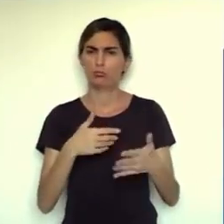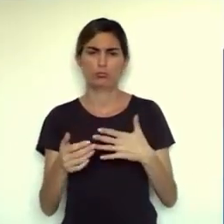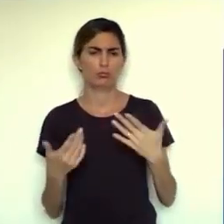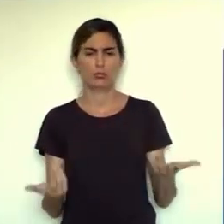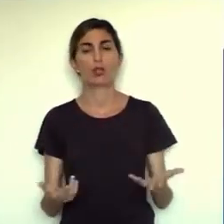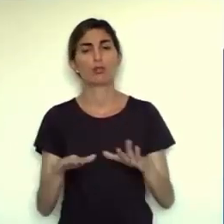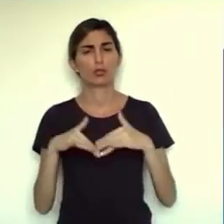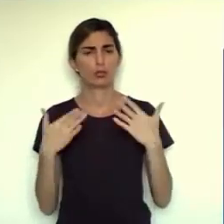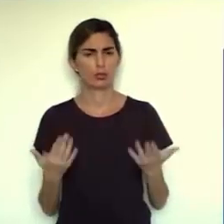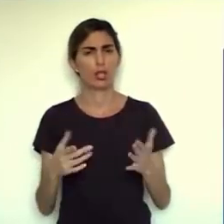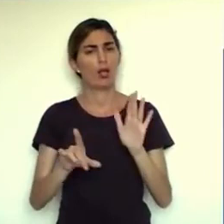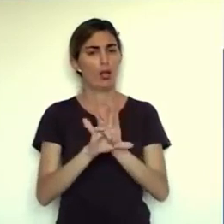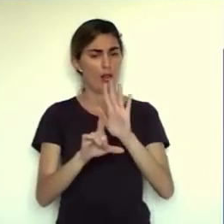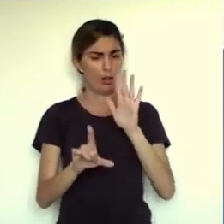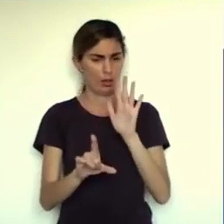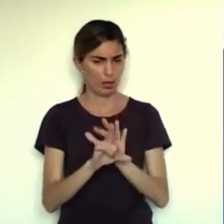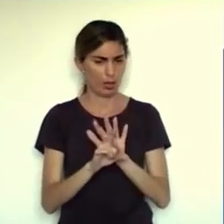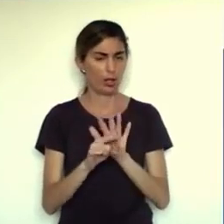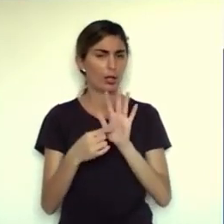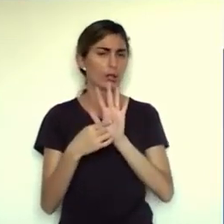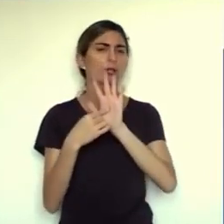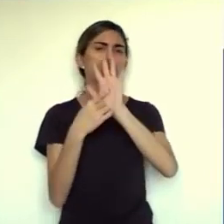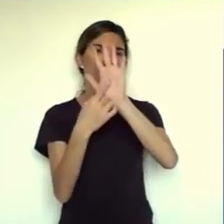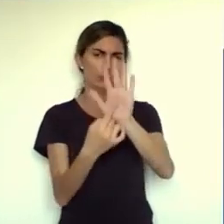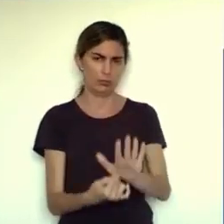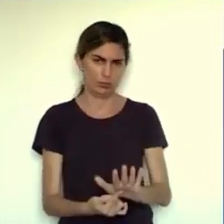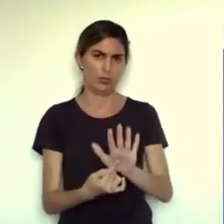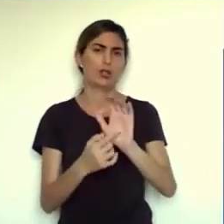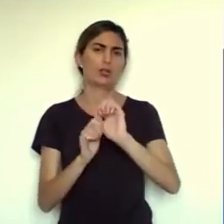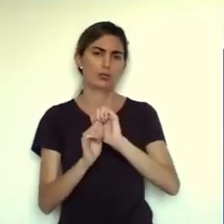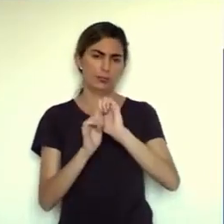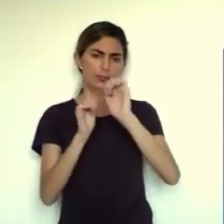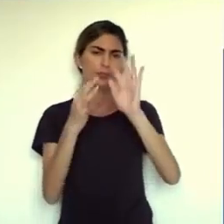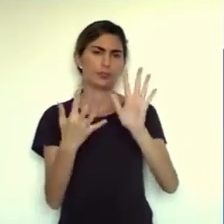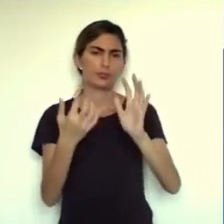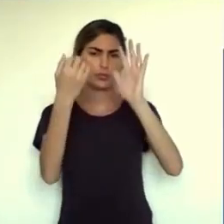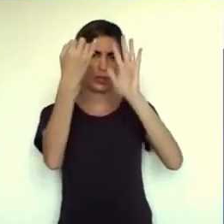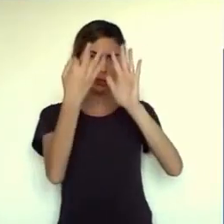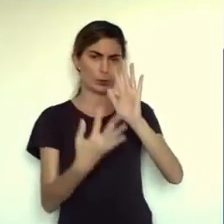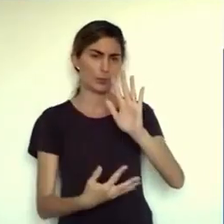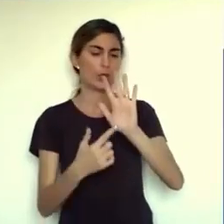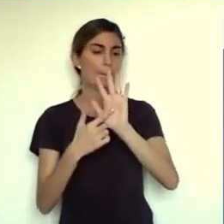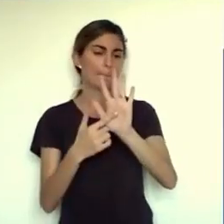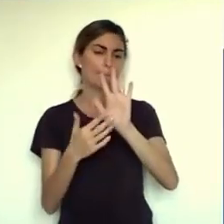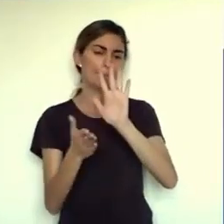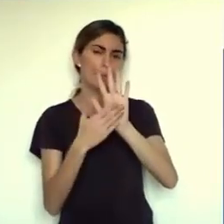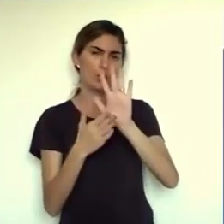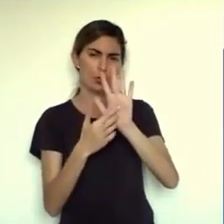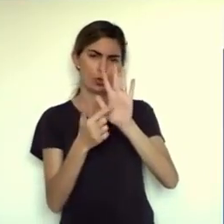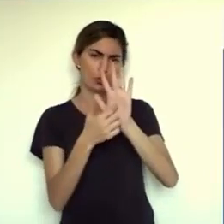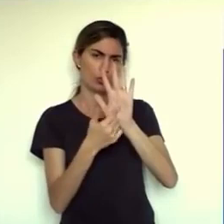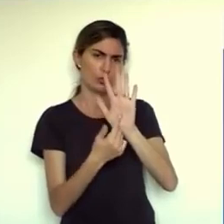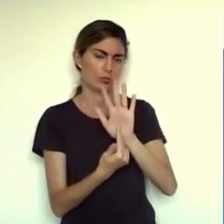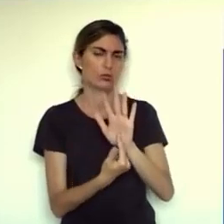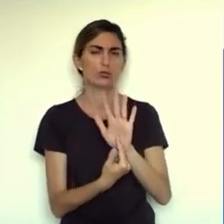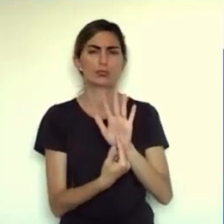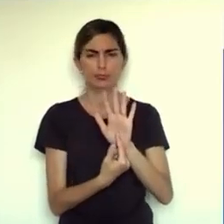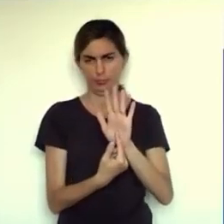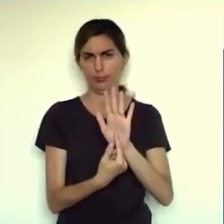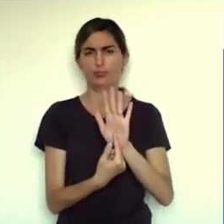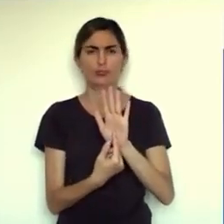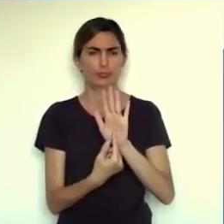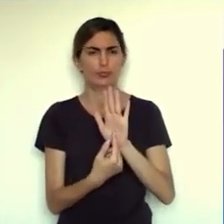ou privada. Então, a lei, ela é muito completa, ela traz no seu bojo, ela traz nessa